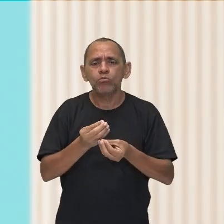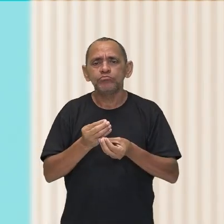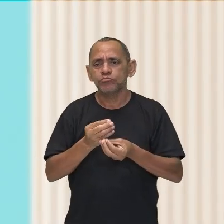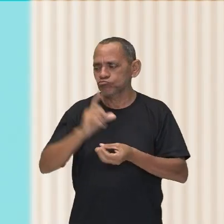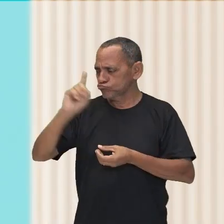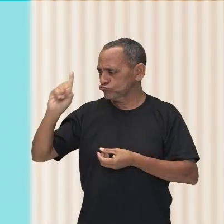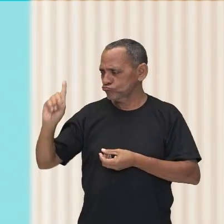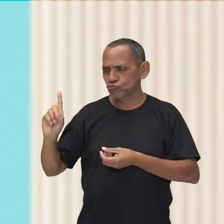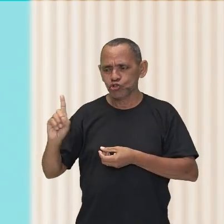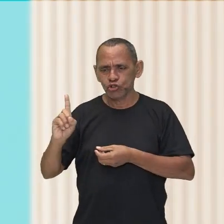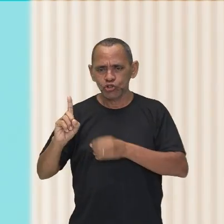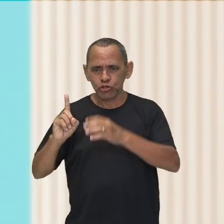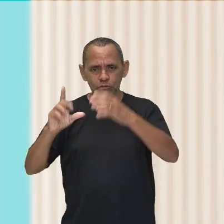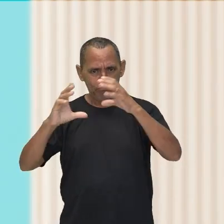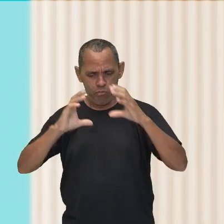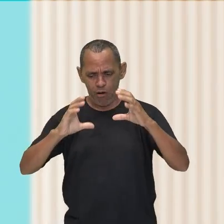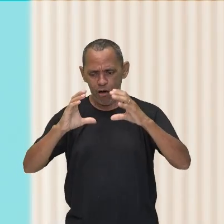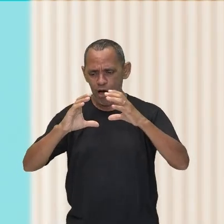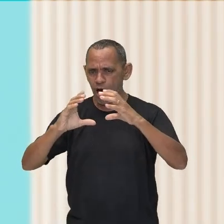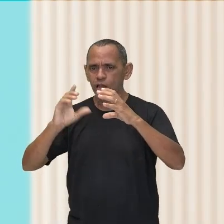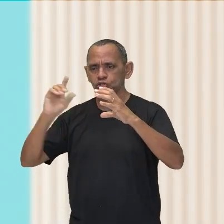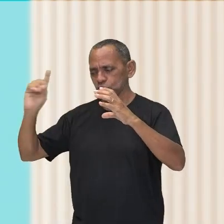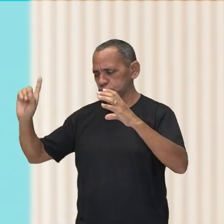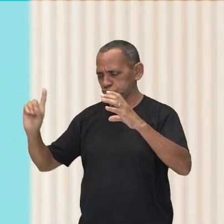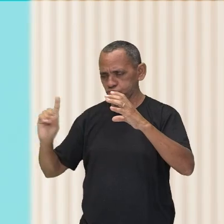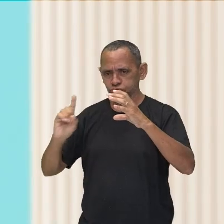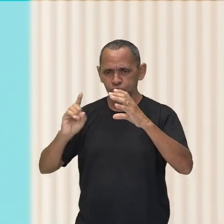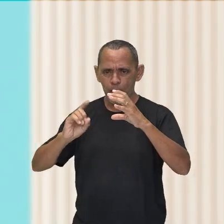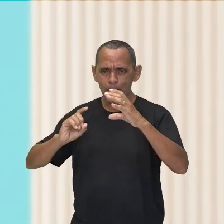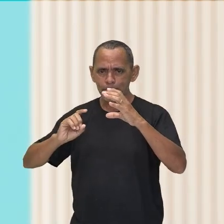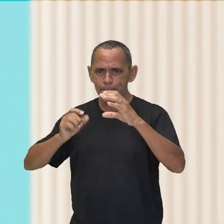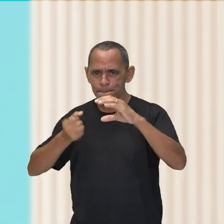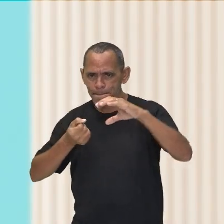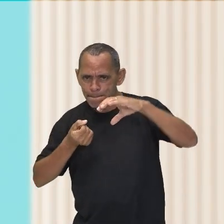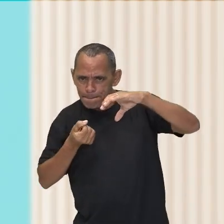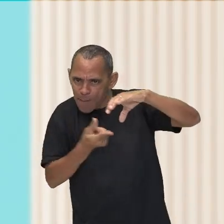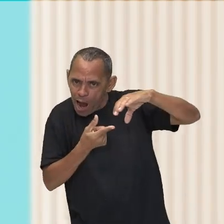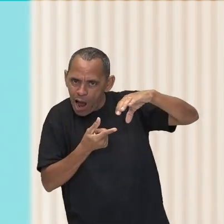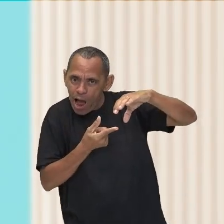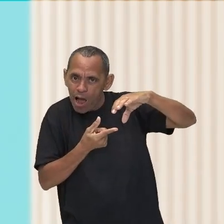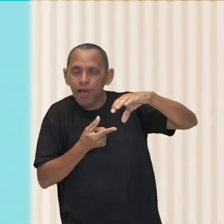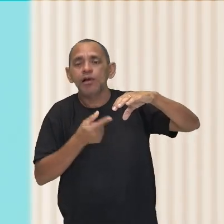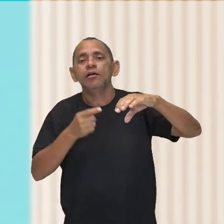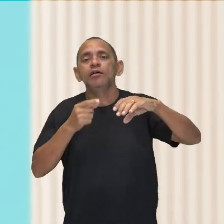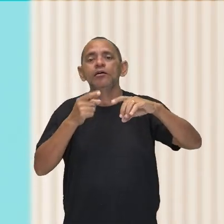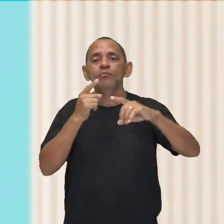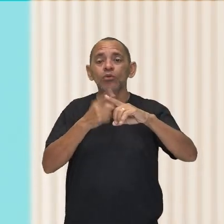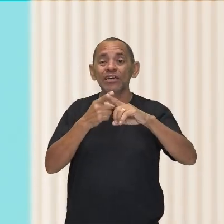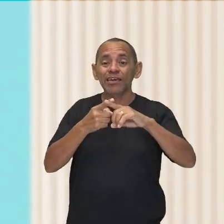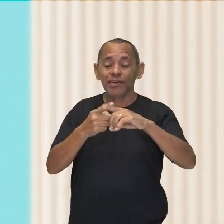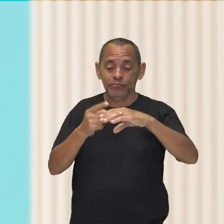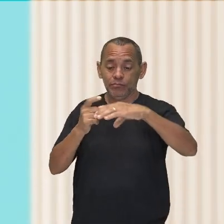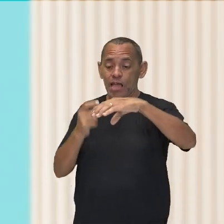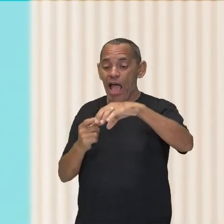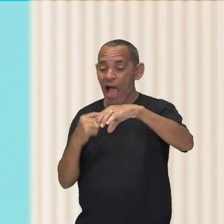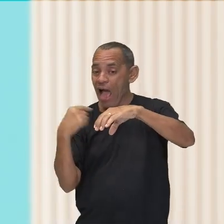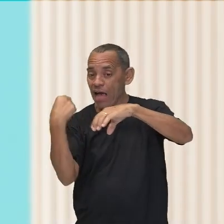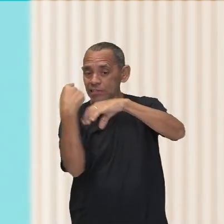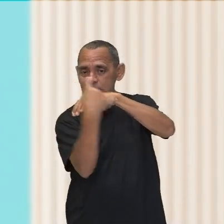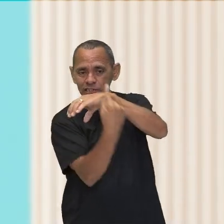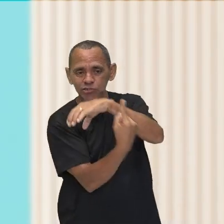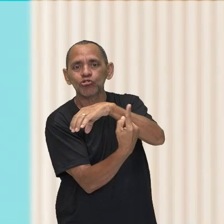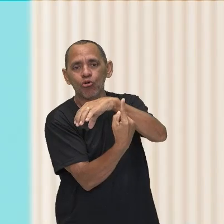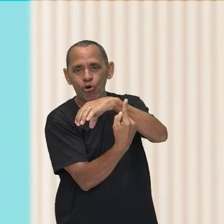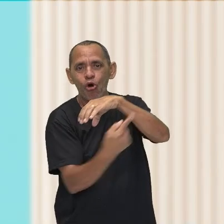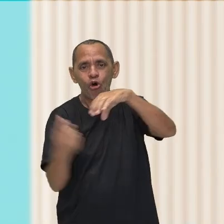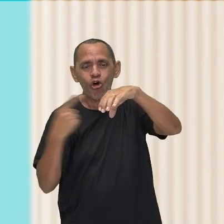que fica lá atrás do gol adversário. Esse daí é do time do atacante. E aí ele fica lá atrás falando para o pessoal da